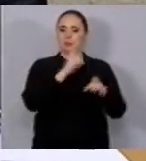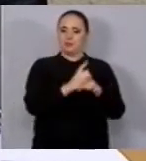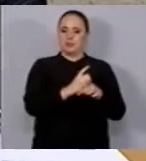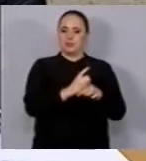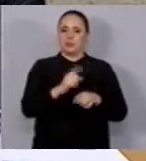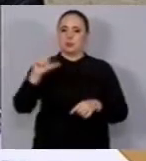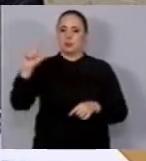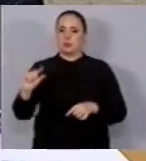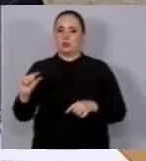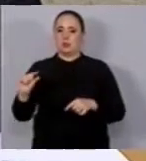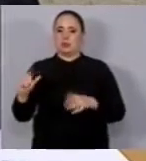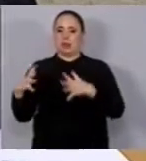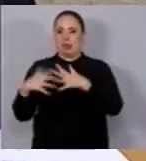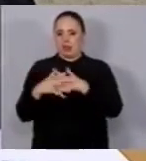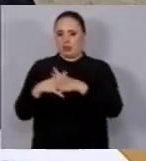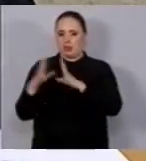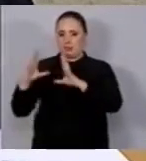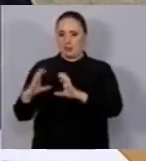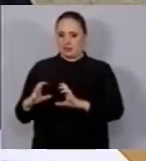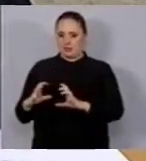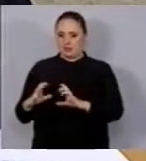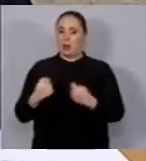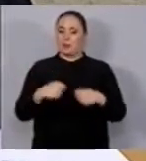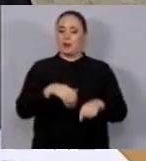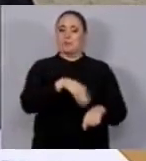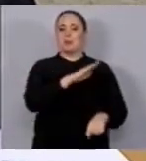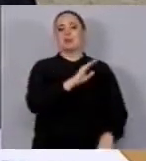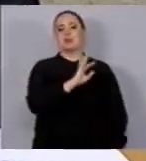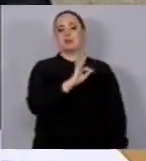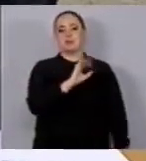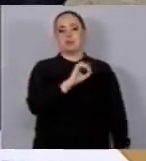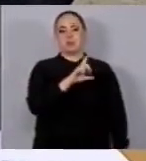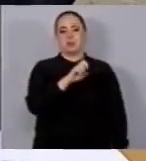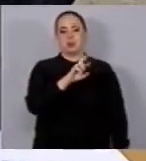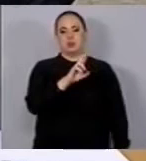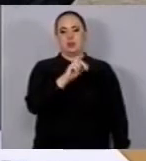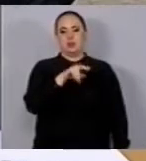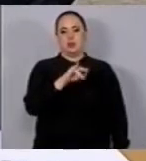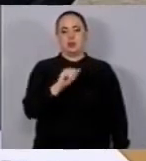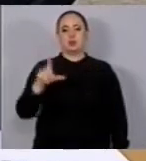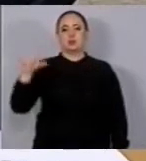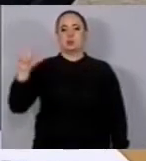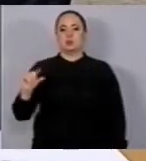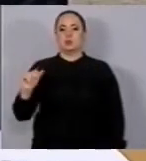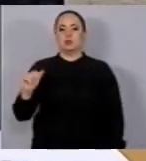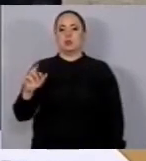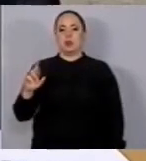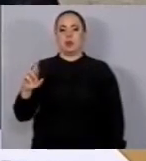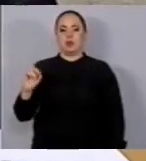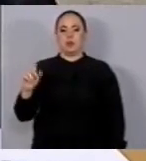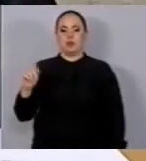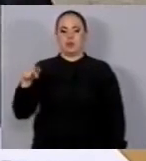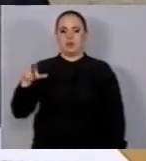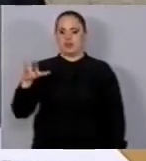confronto. Enfim, precisamos de mais tolerância e menos arrogância. Quando